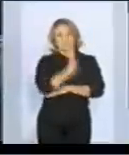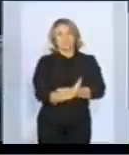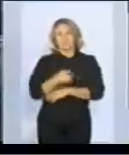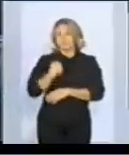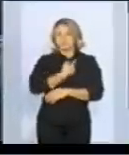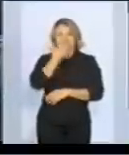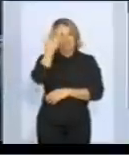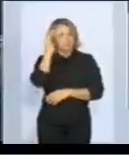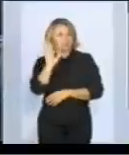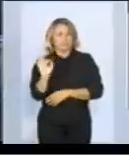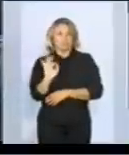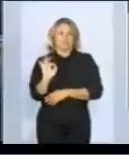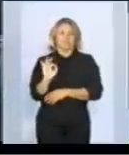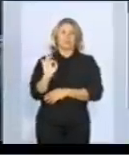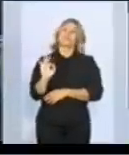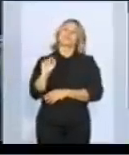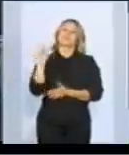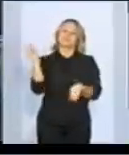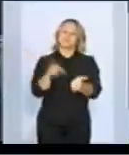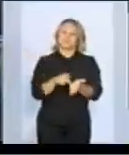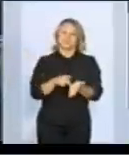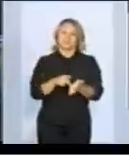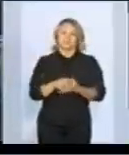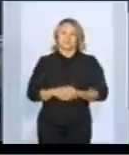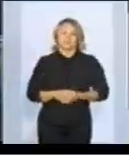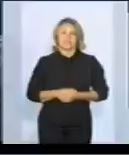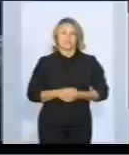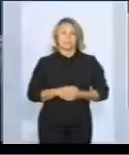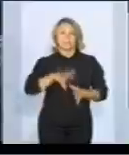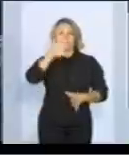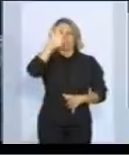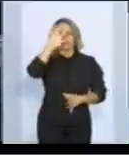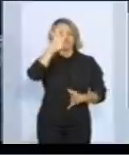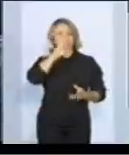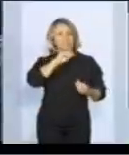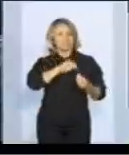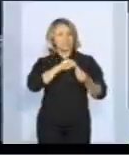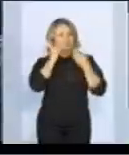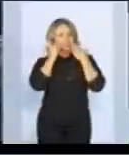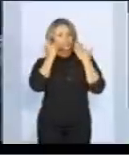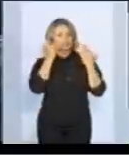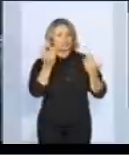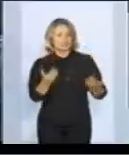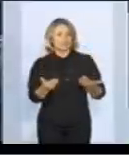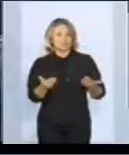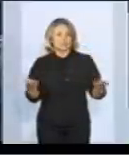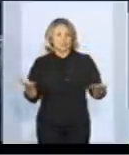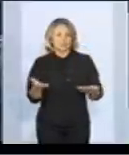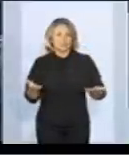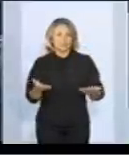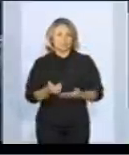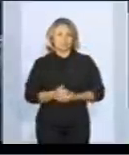o que que é isto. Para finalizar minha exposição, não vou me estender muito mais, até mudei alguns